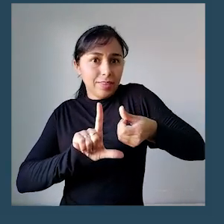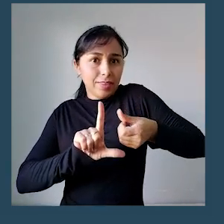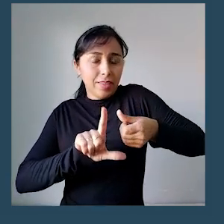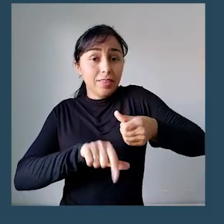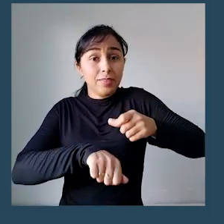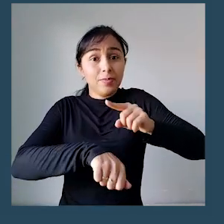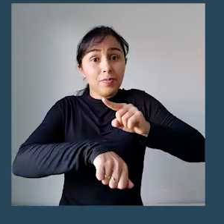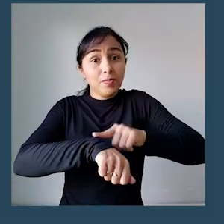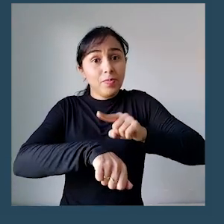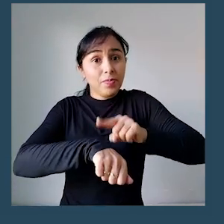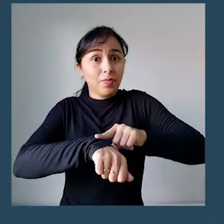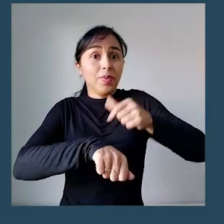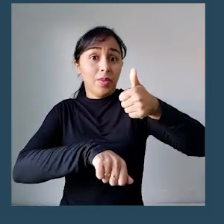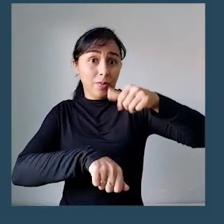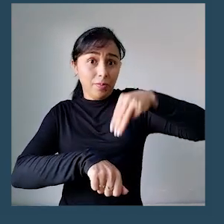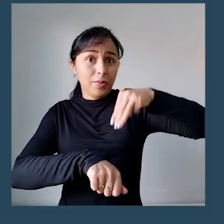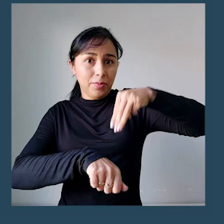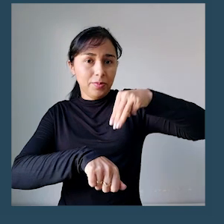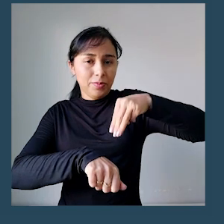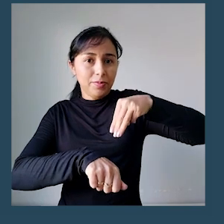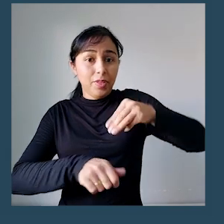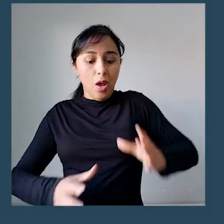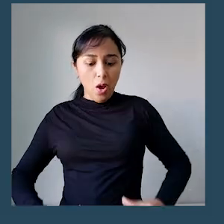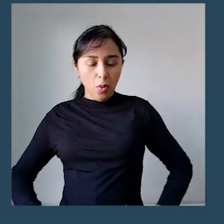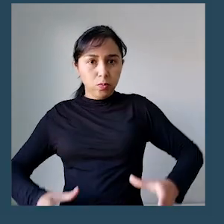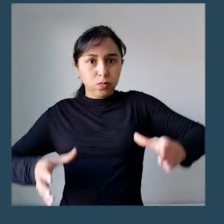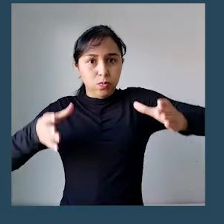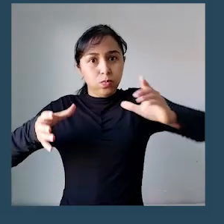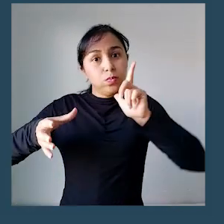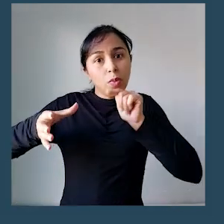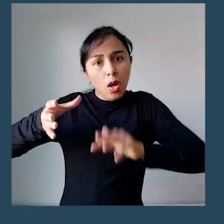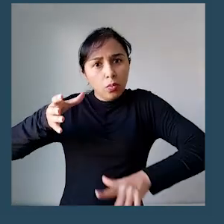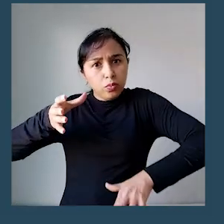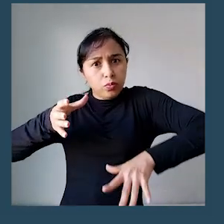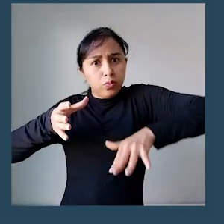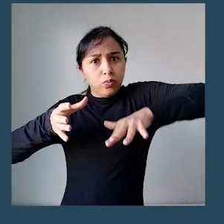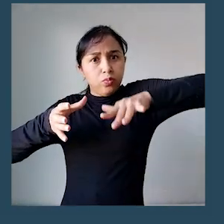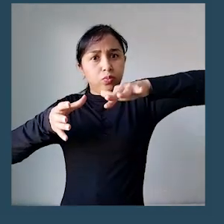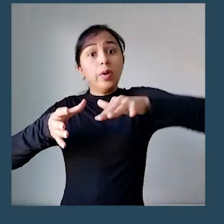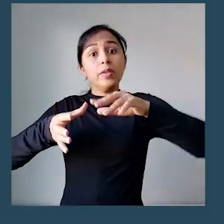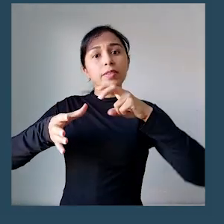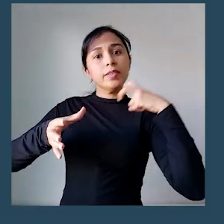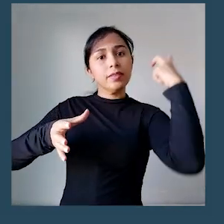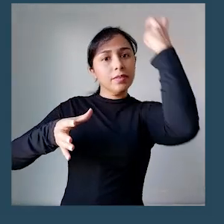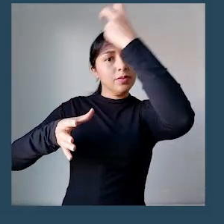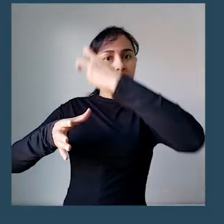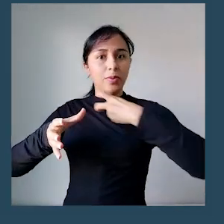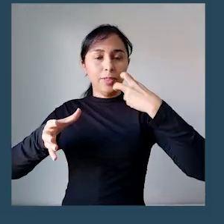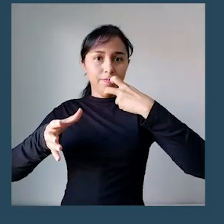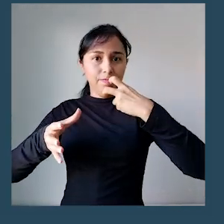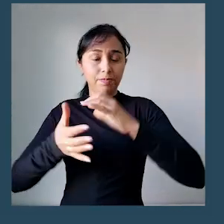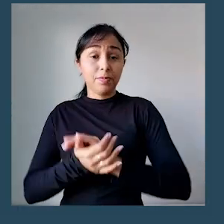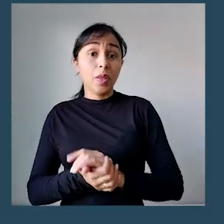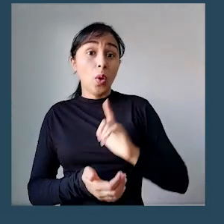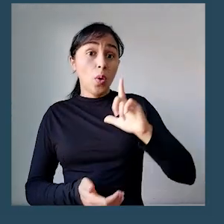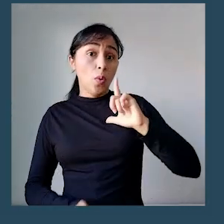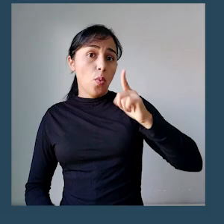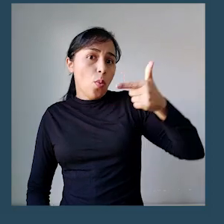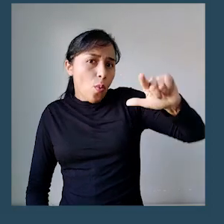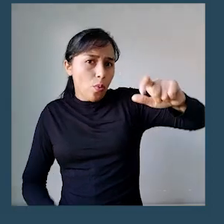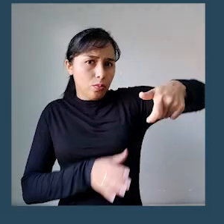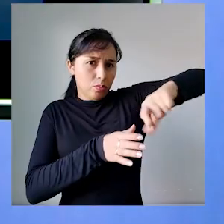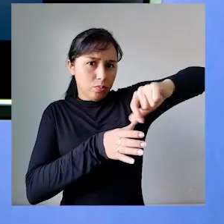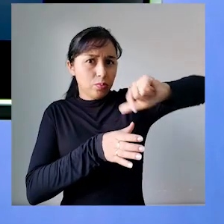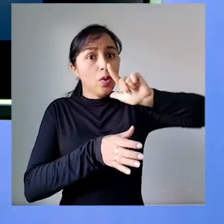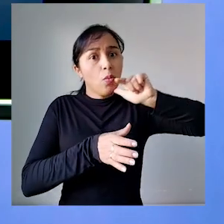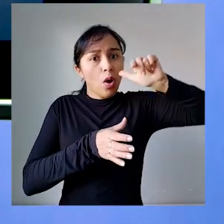caixa em 5 horas. Quanto tempo levará para encher a mesma caixa uma torneira que despeja 20 litros por